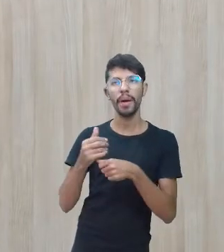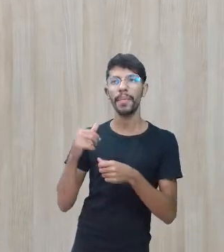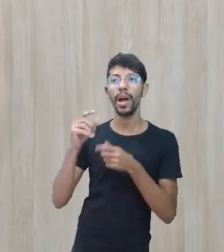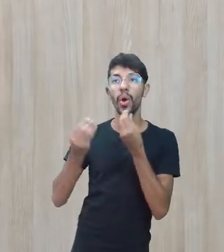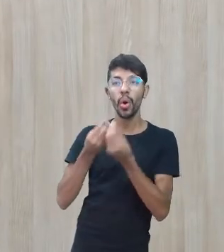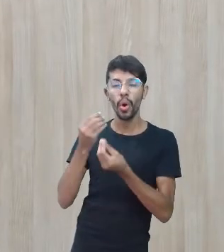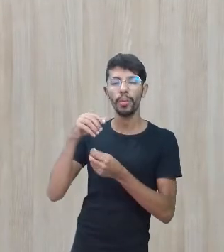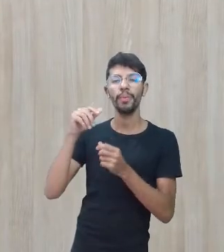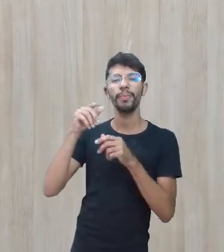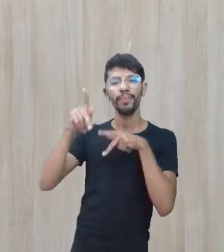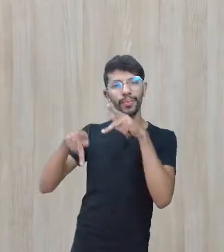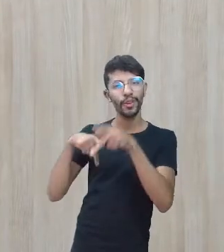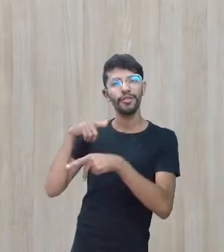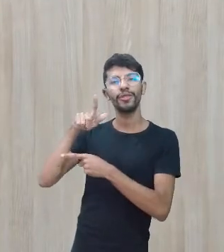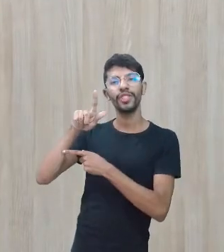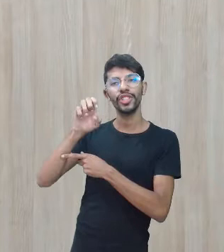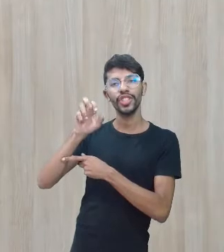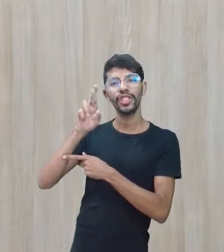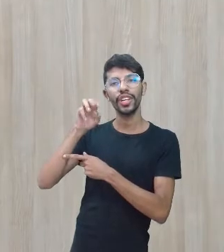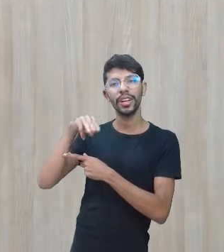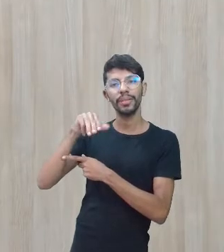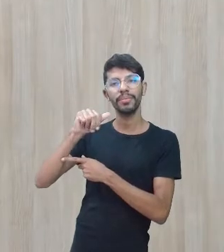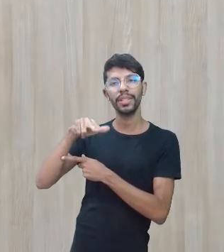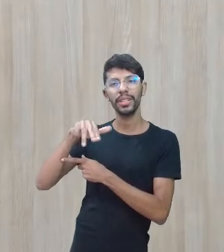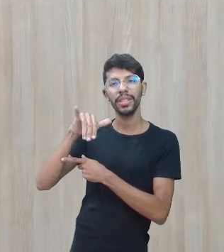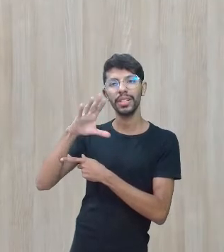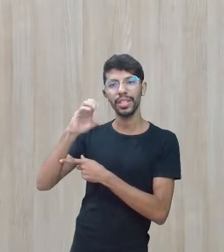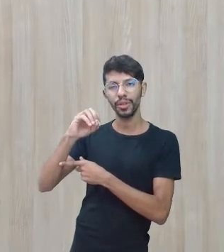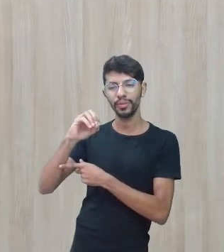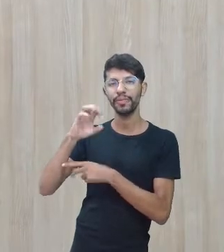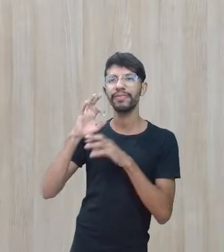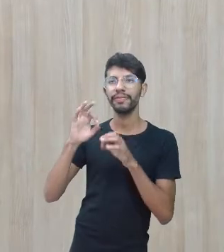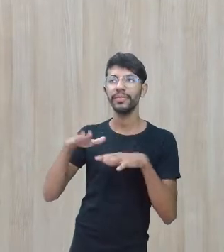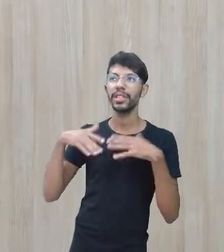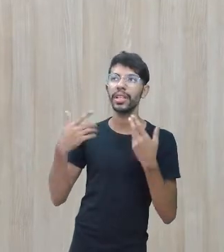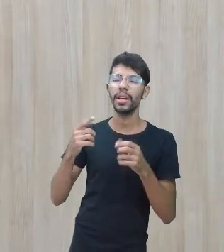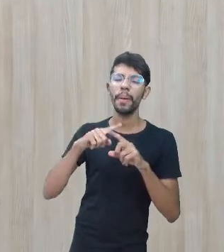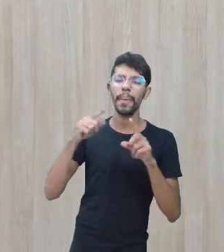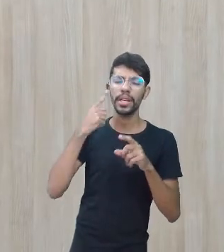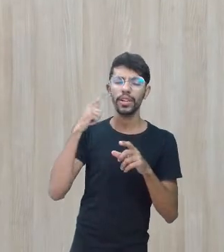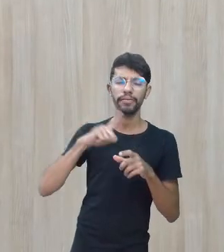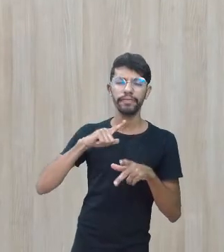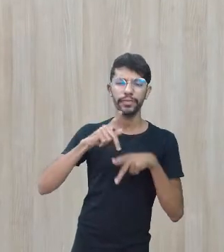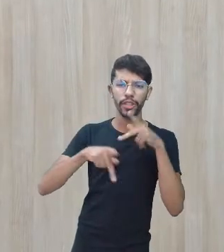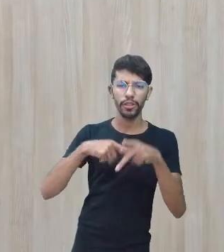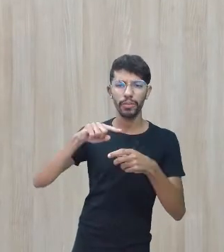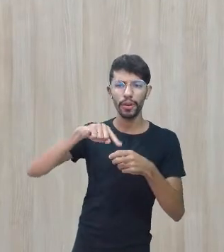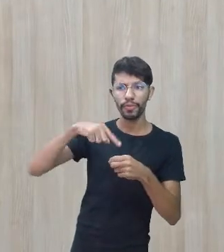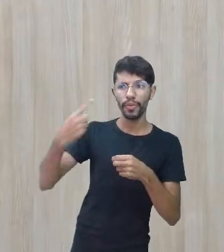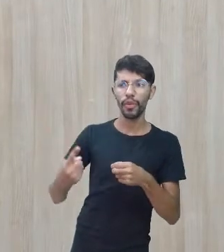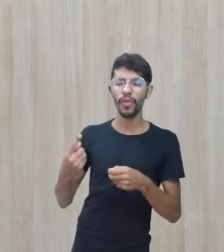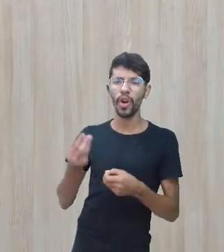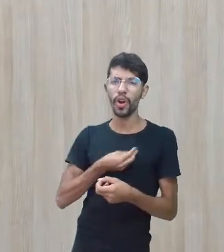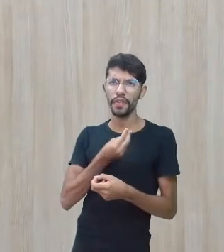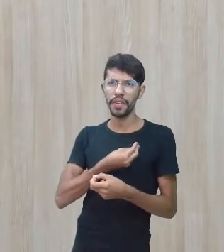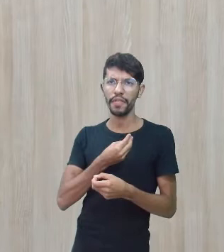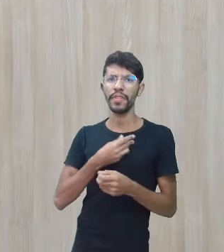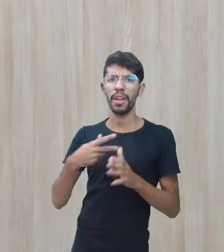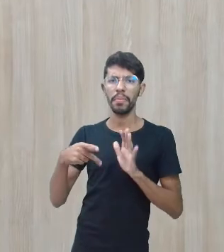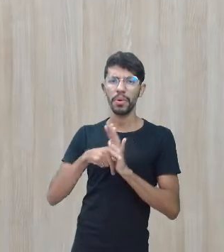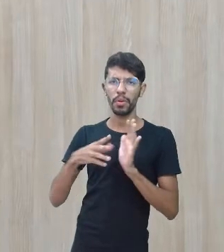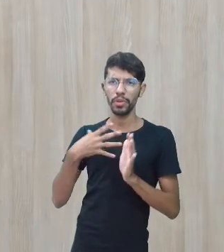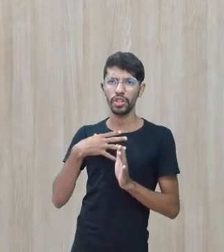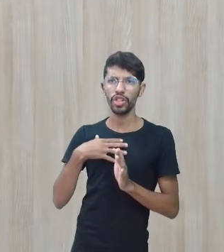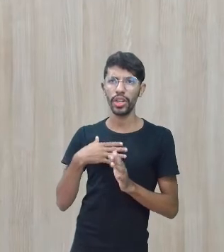nessa brincadeira, né, claro que os povos que ficavam fora do Império Romano, que tinham suas próprias formas de viver, não vão aceitar, né,